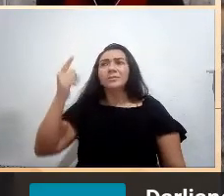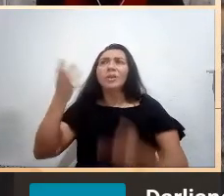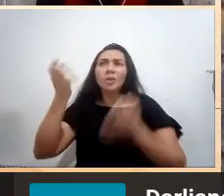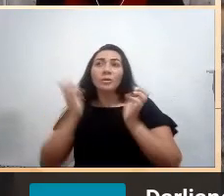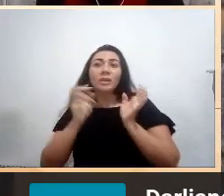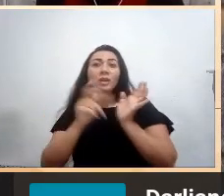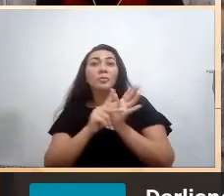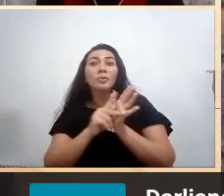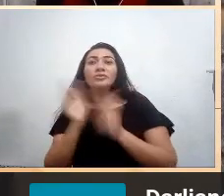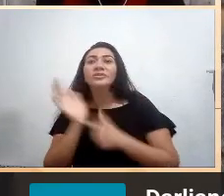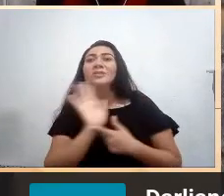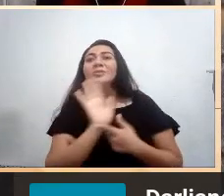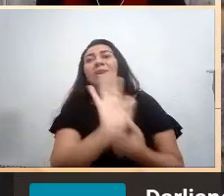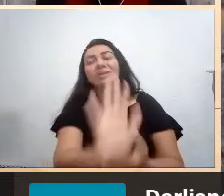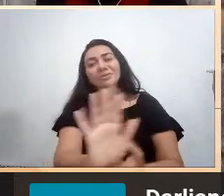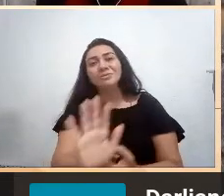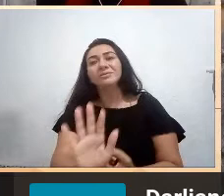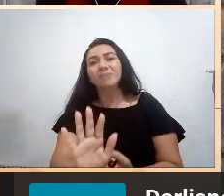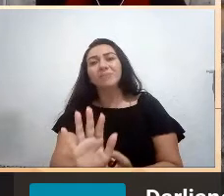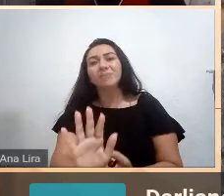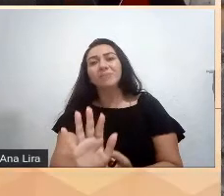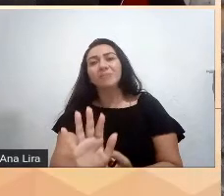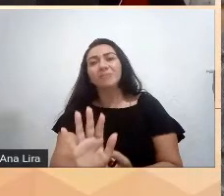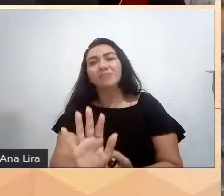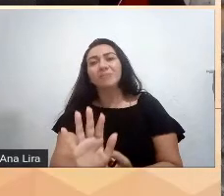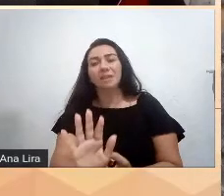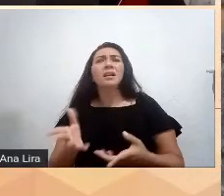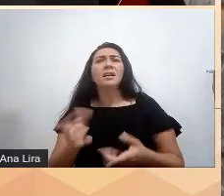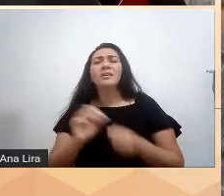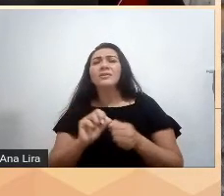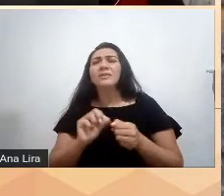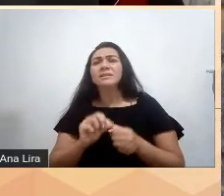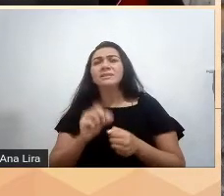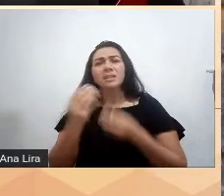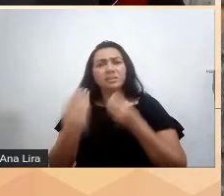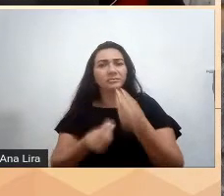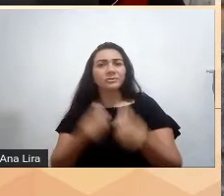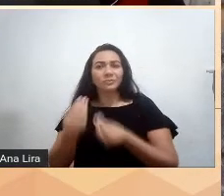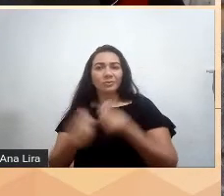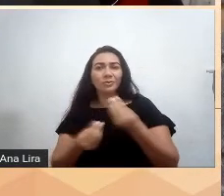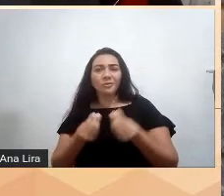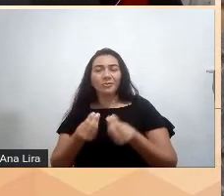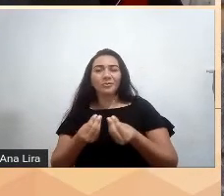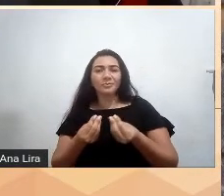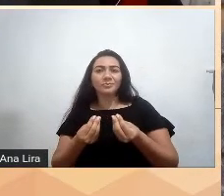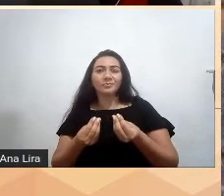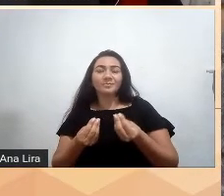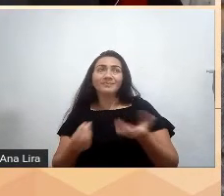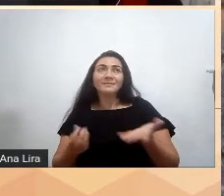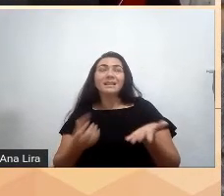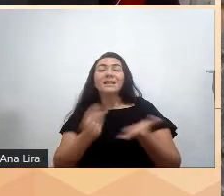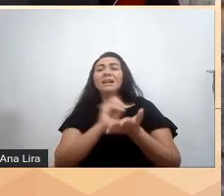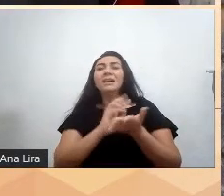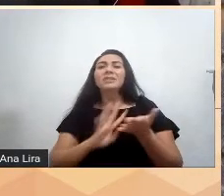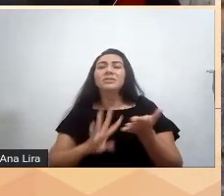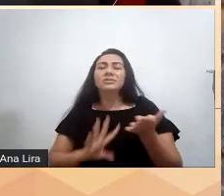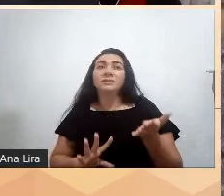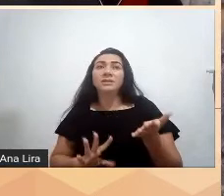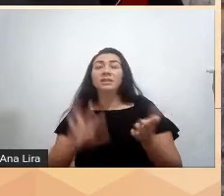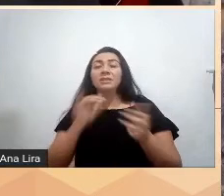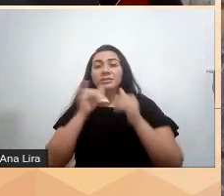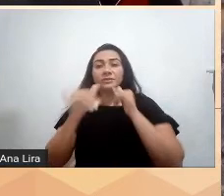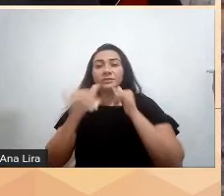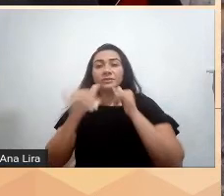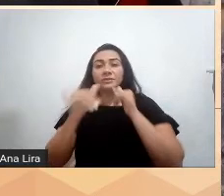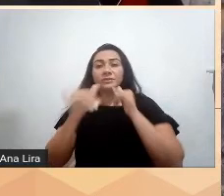de ação, de serviço, enfim, alguma atividade na sua unidade de informação, mas não sabe